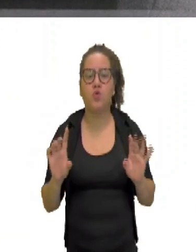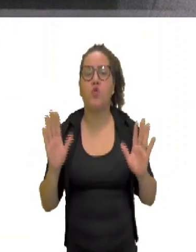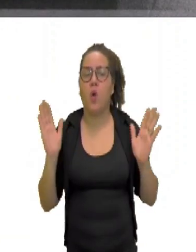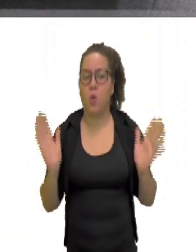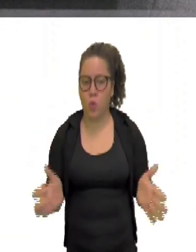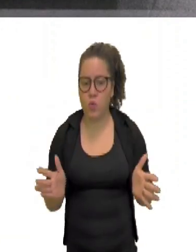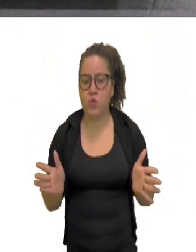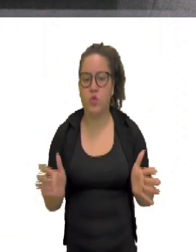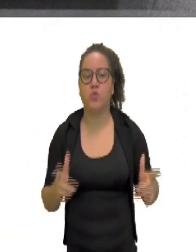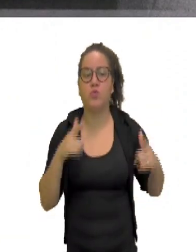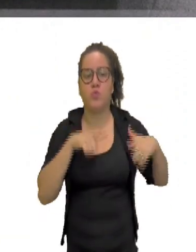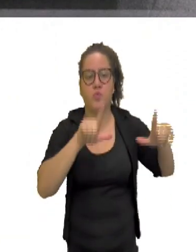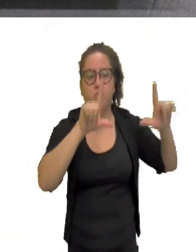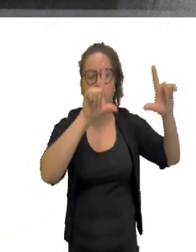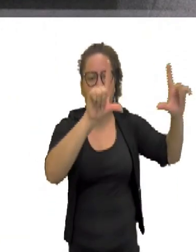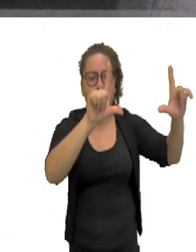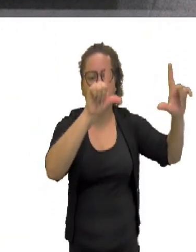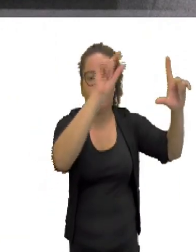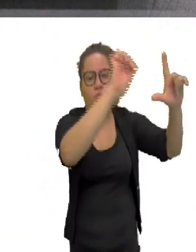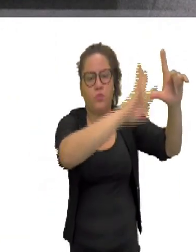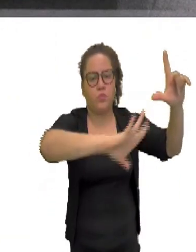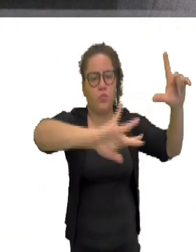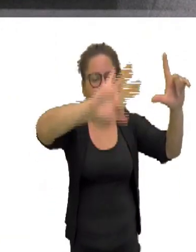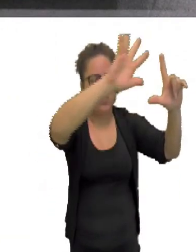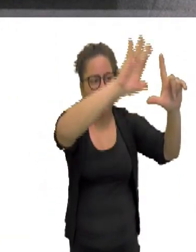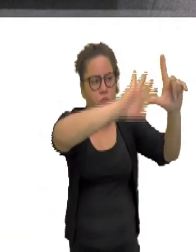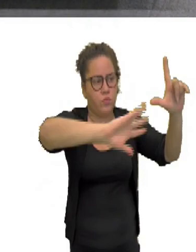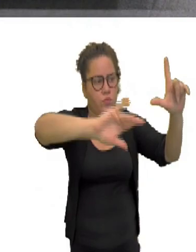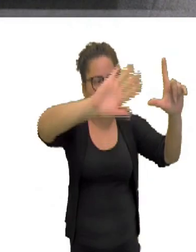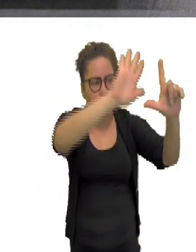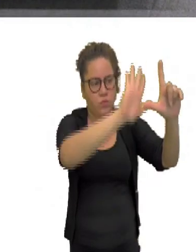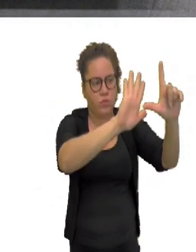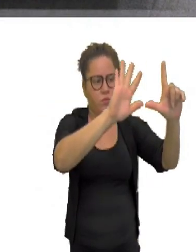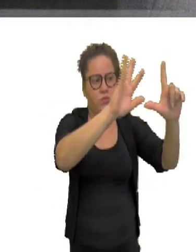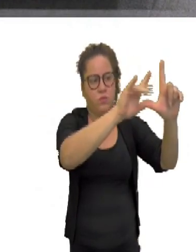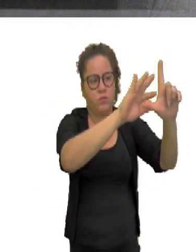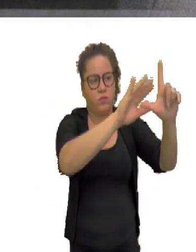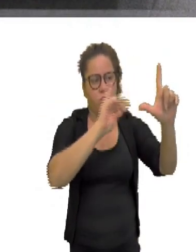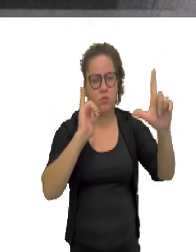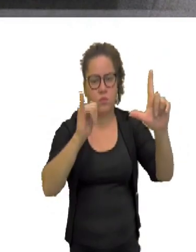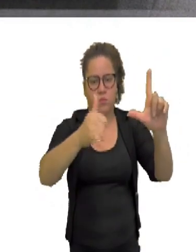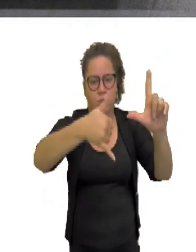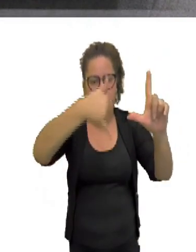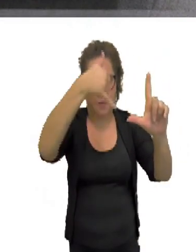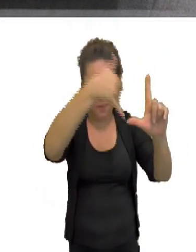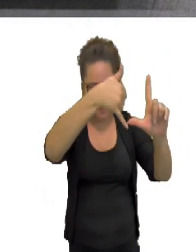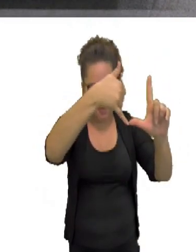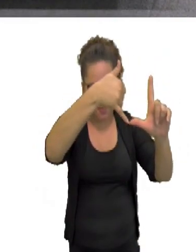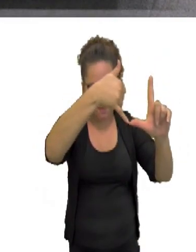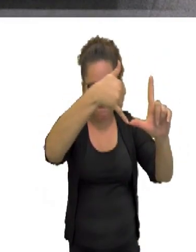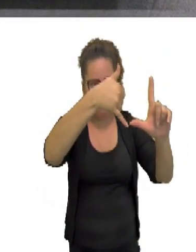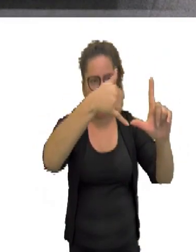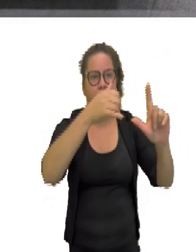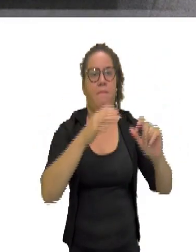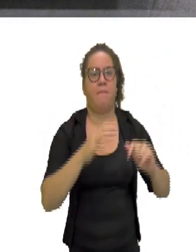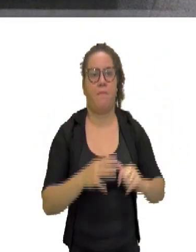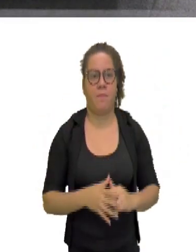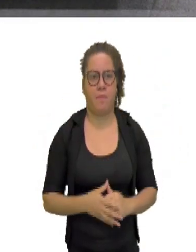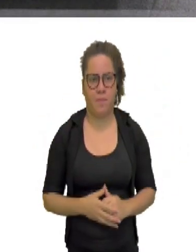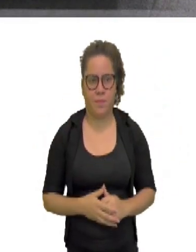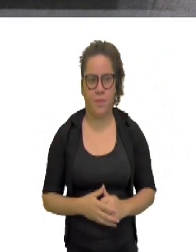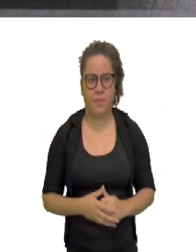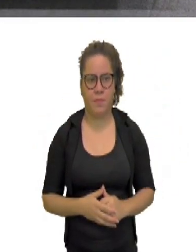para acessar a nossa plataforma SMED GV, basta apontar a câmera do seu celular na imagem que